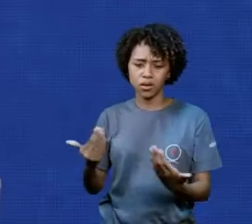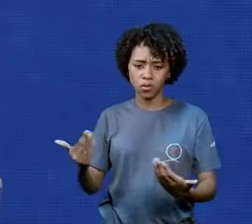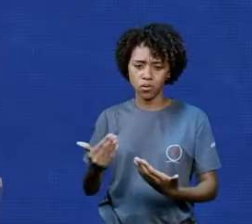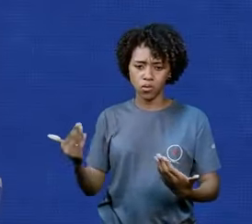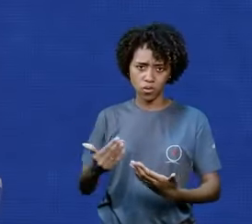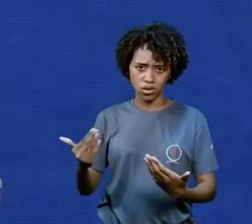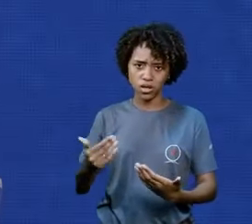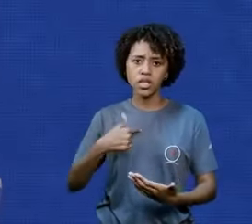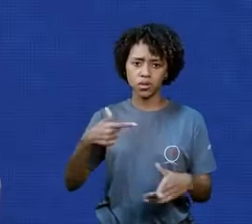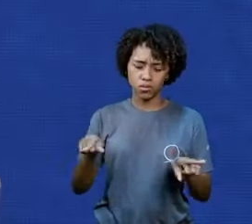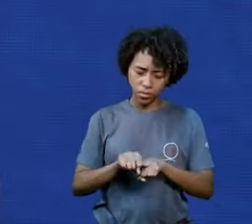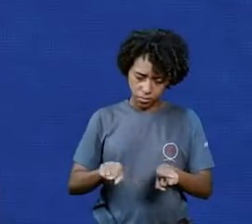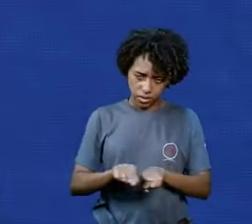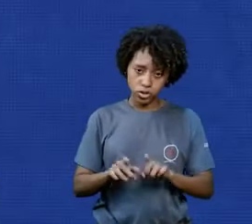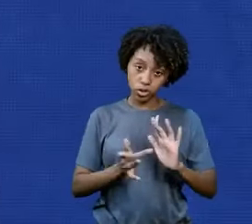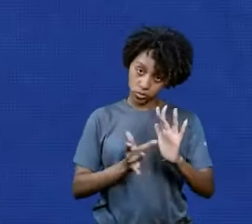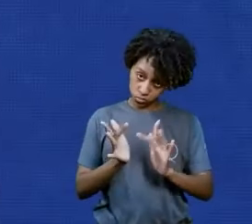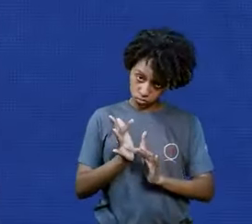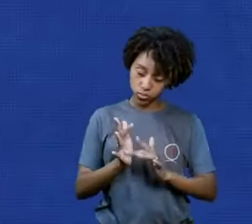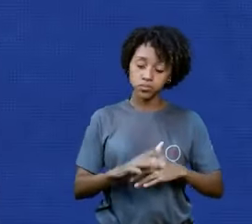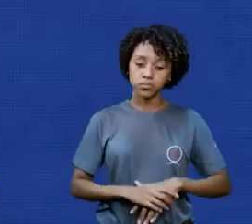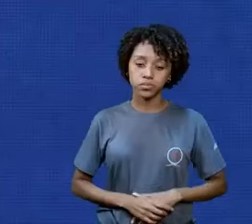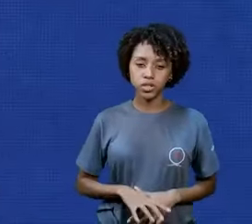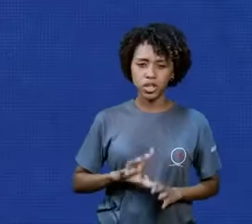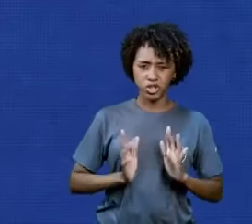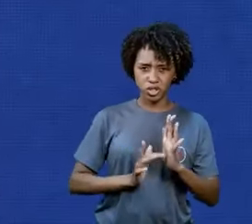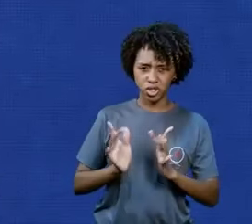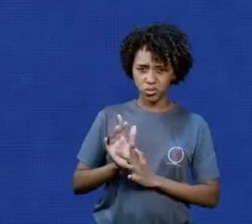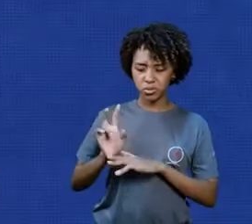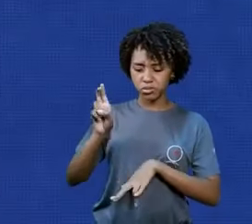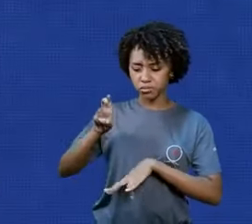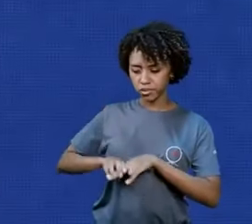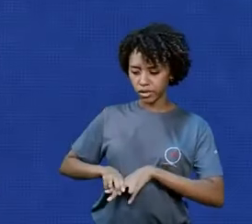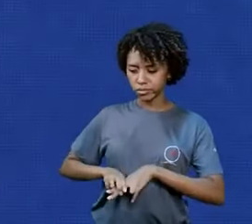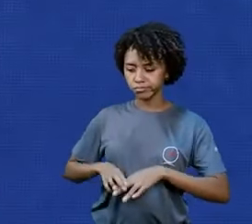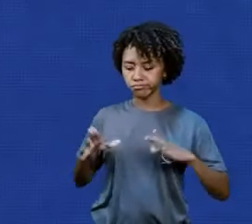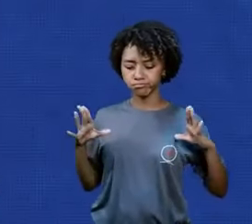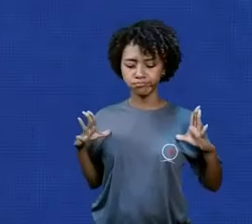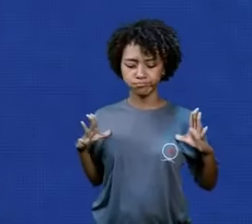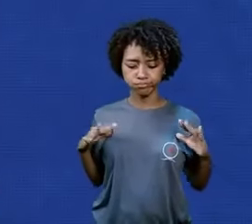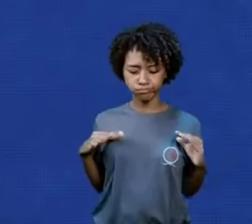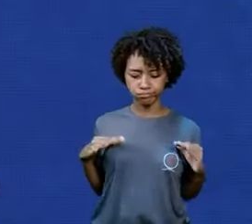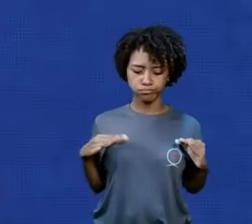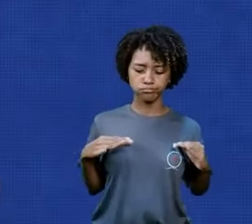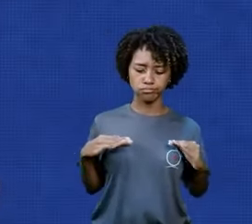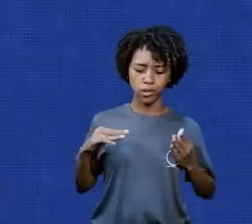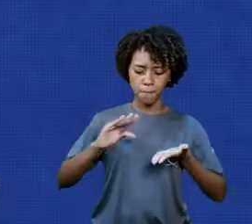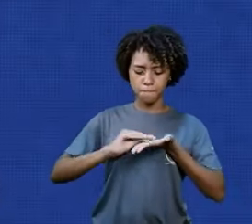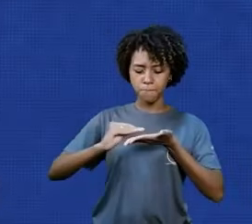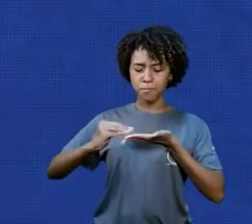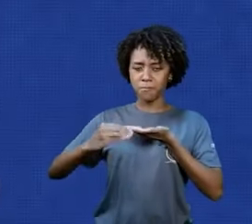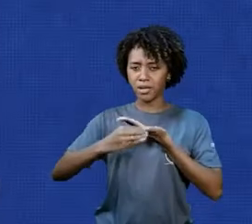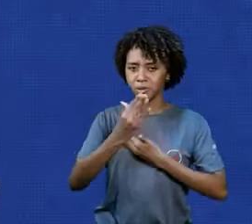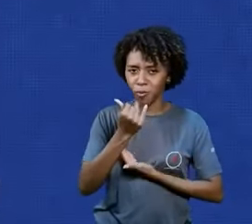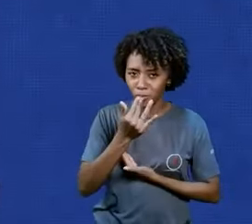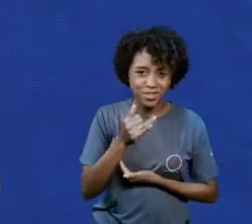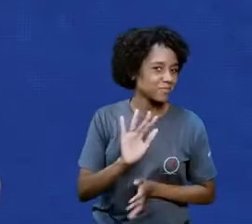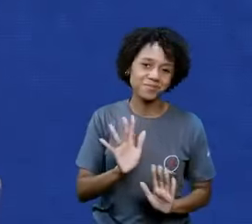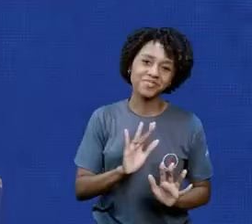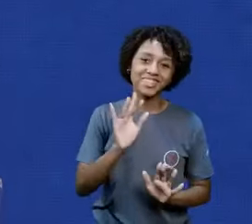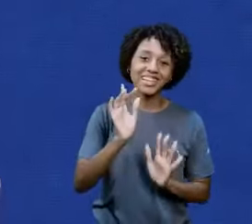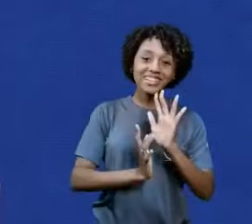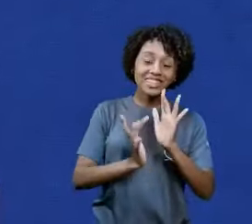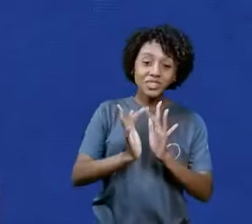caldo de cana ou suco de laranja ou comendo kibe ou pastel Jesus está agindo o